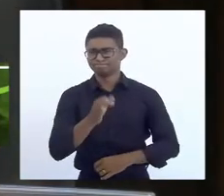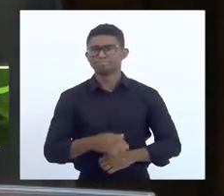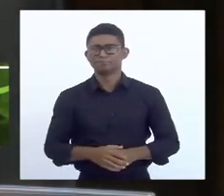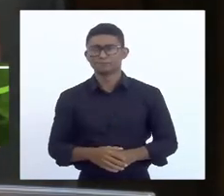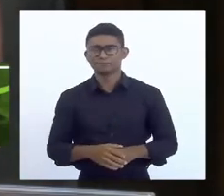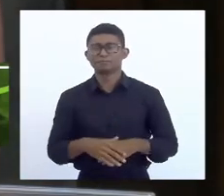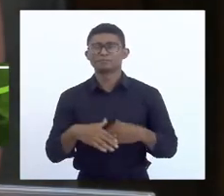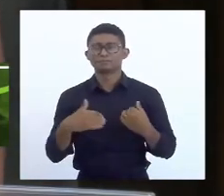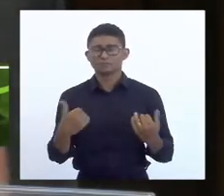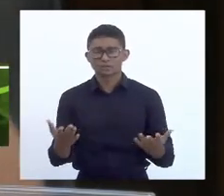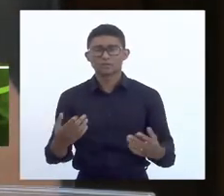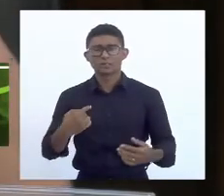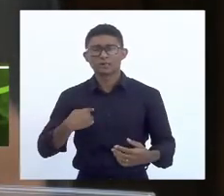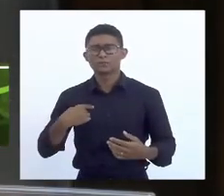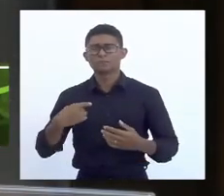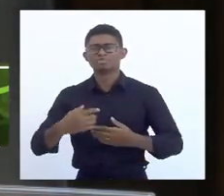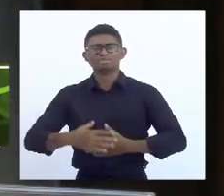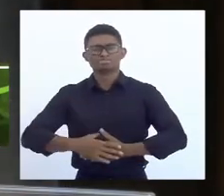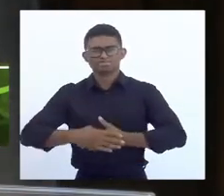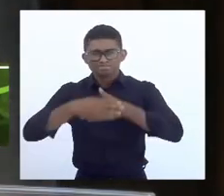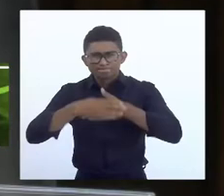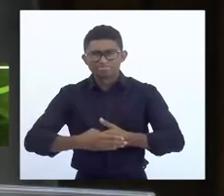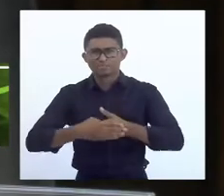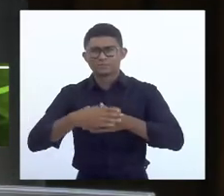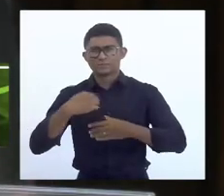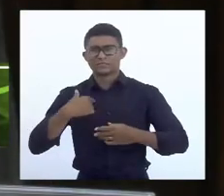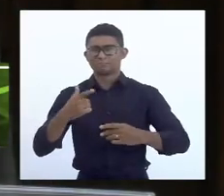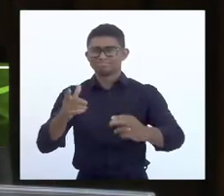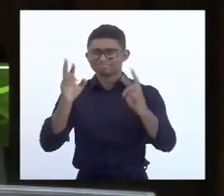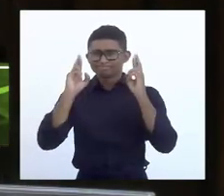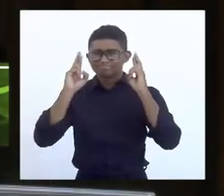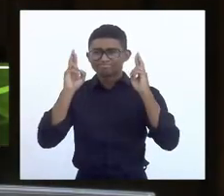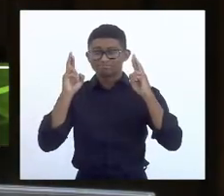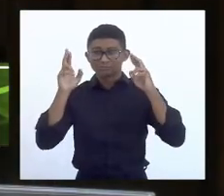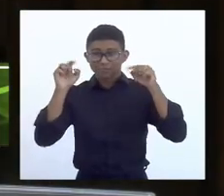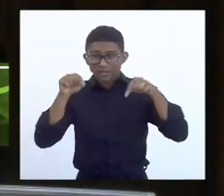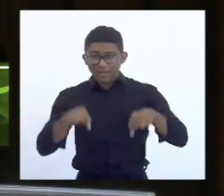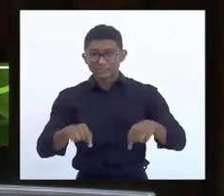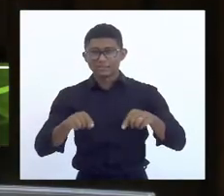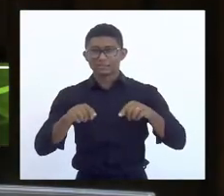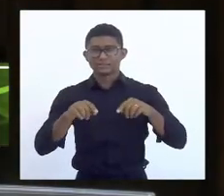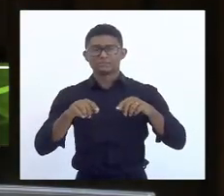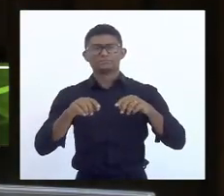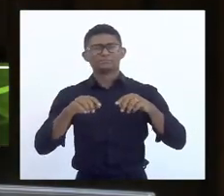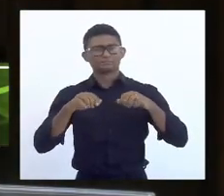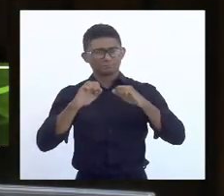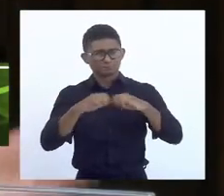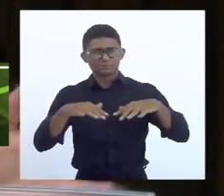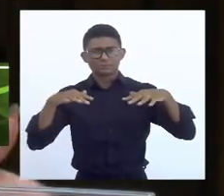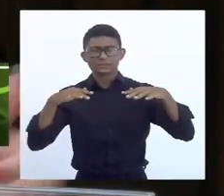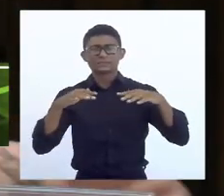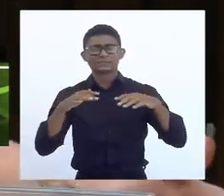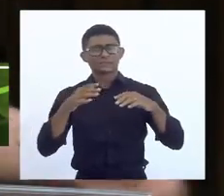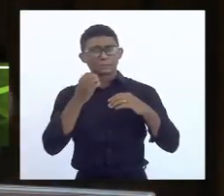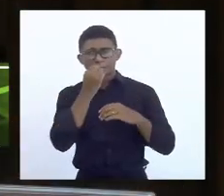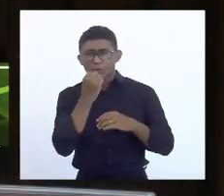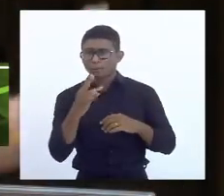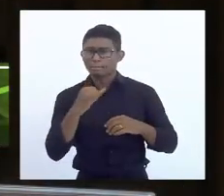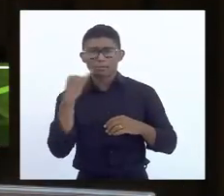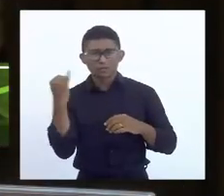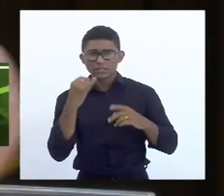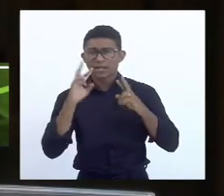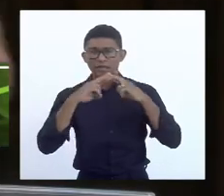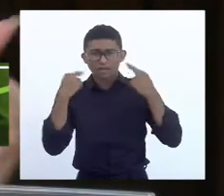minha saudação, torcer muito para que a gente repita essas iniciativas em vários outros estados. Eu acho que seria um bom começo para a gente